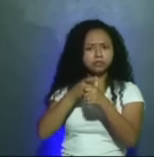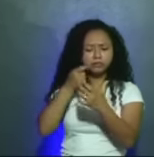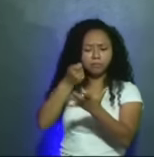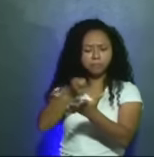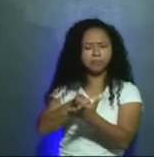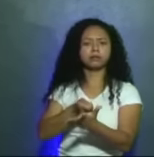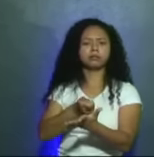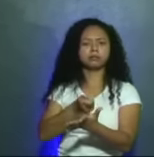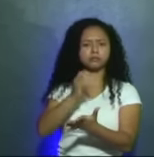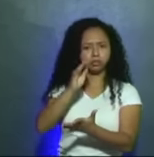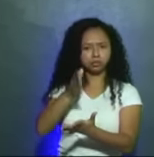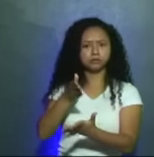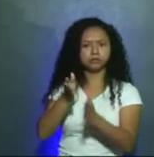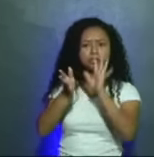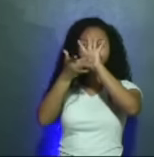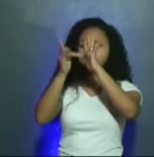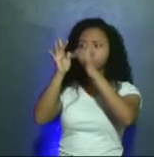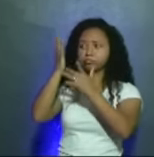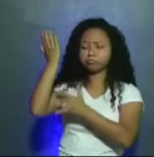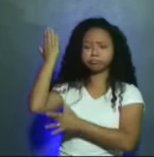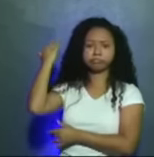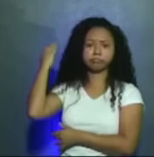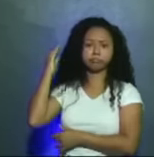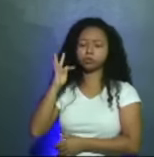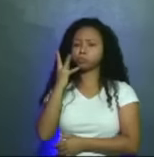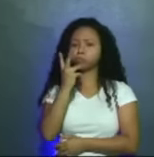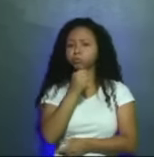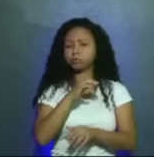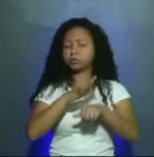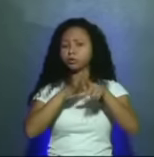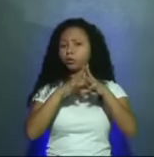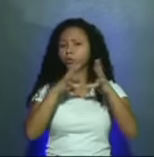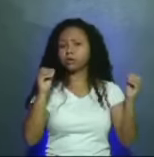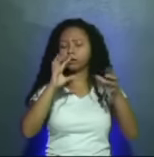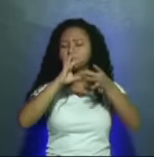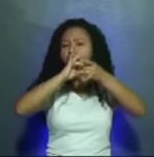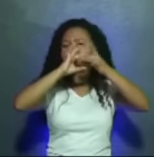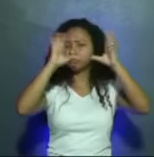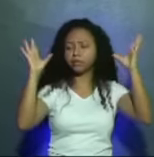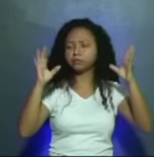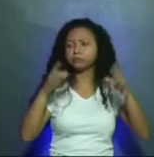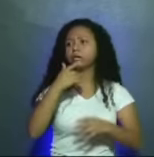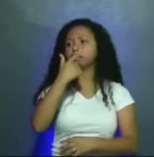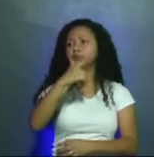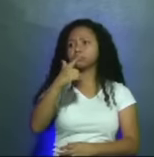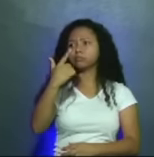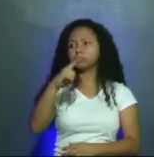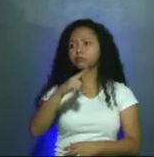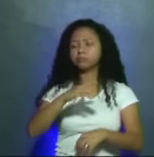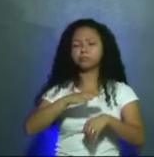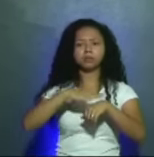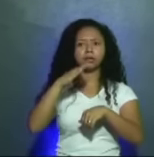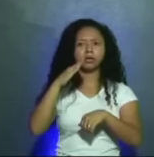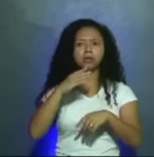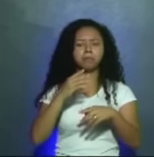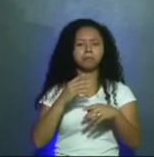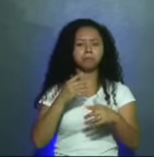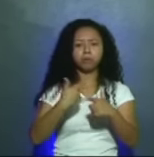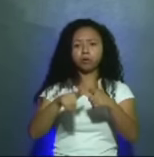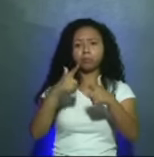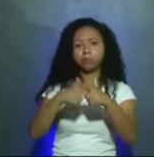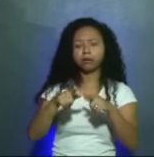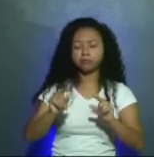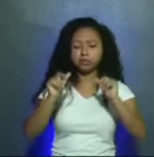Jesus tinha que fazer para você ser curado, para você ser liberto, para você não ter mais problemas financeiros, para você não ter